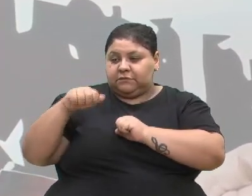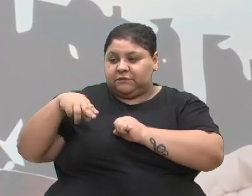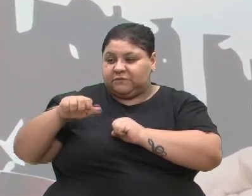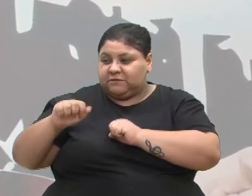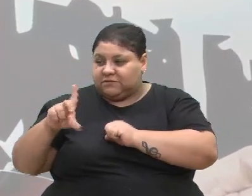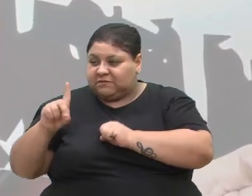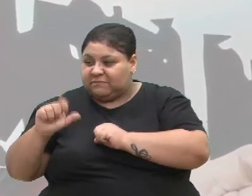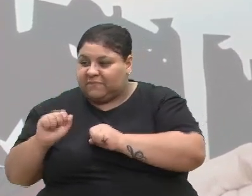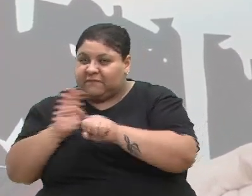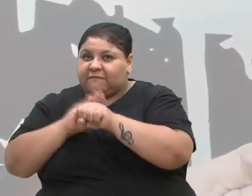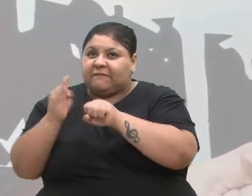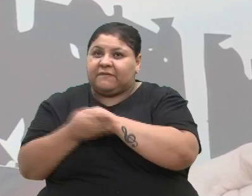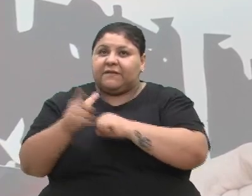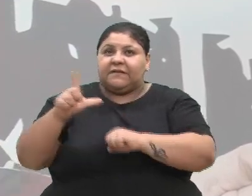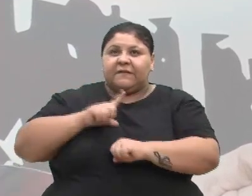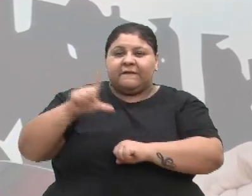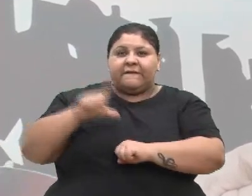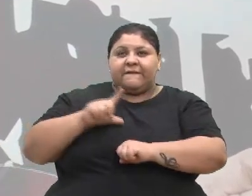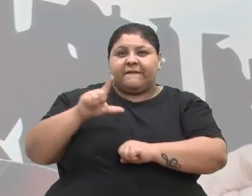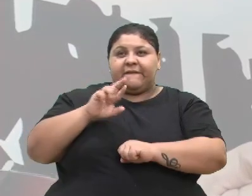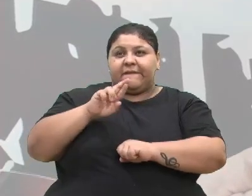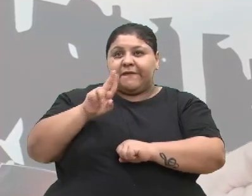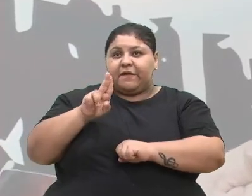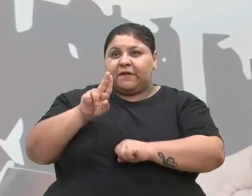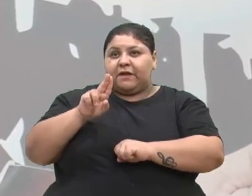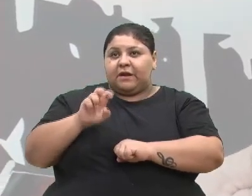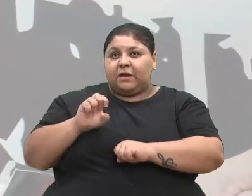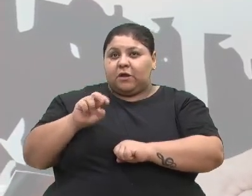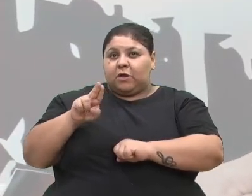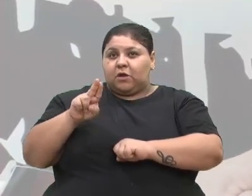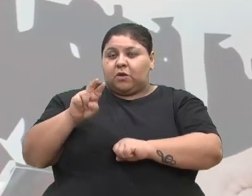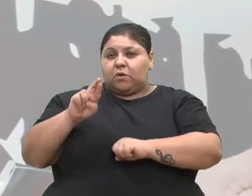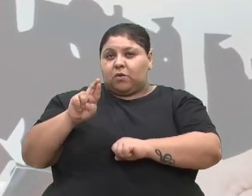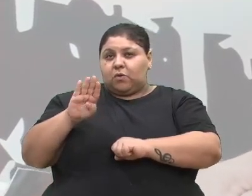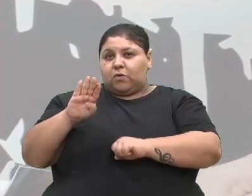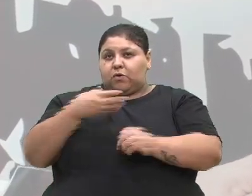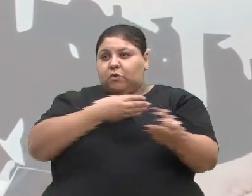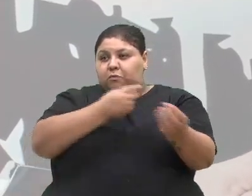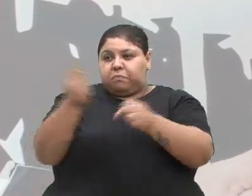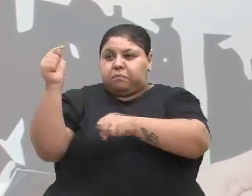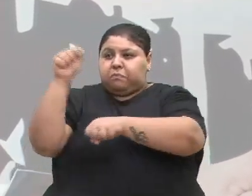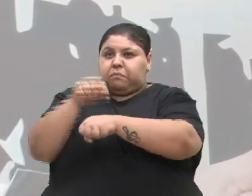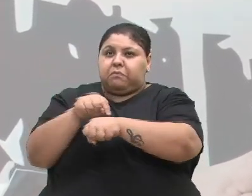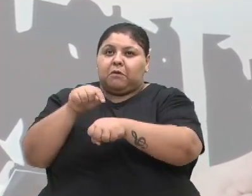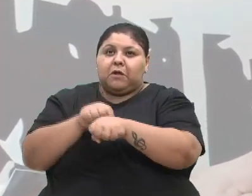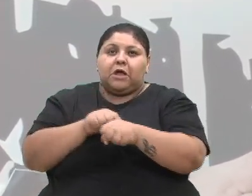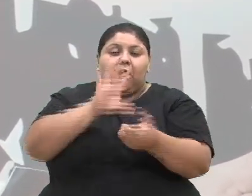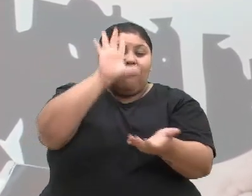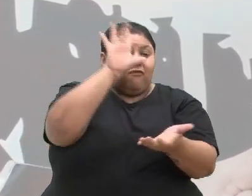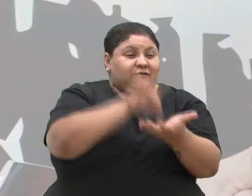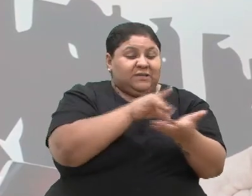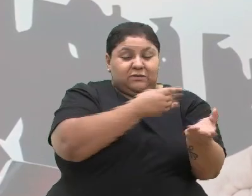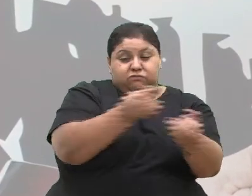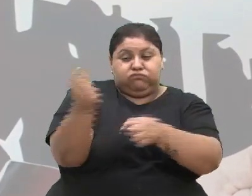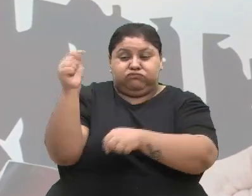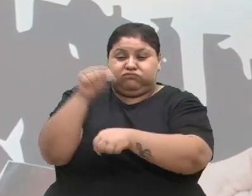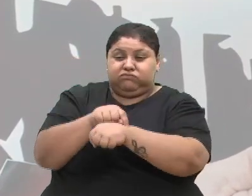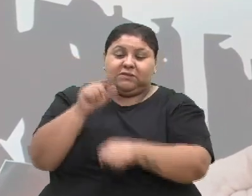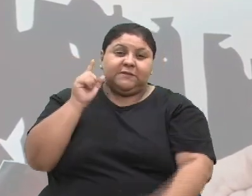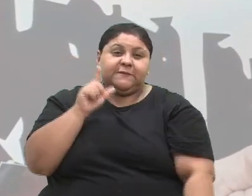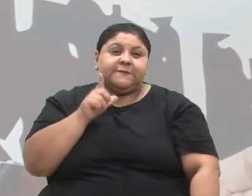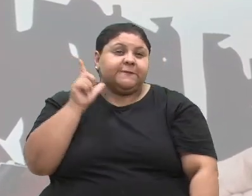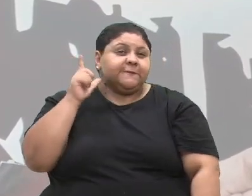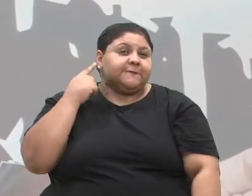gente tem o REURB instaurado há tanto tempo, a regularização realizada há tanto tempo, o esgoto